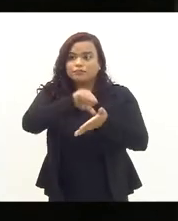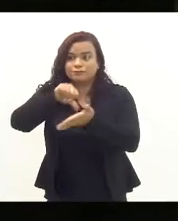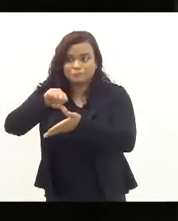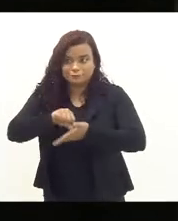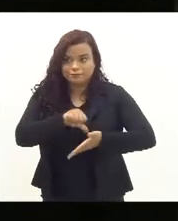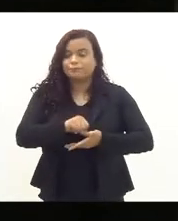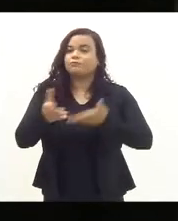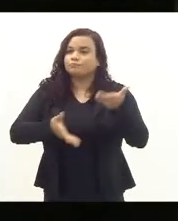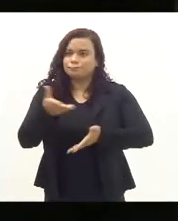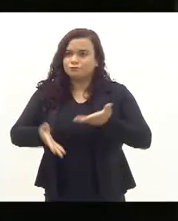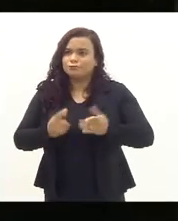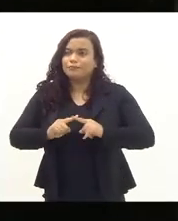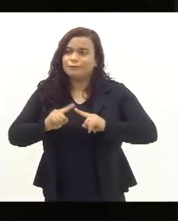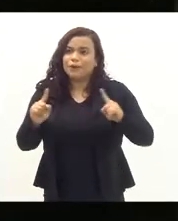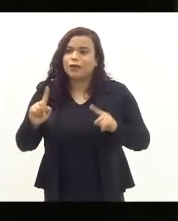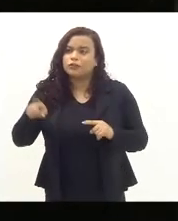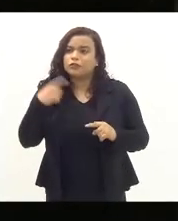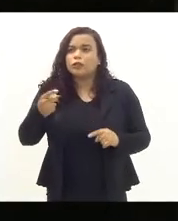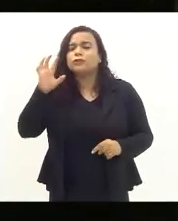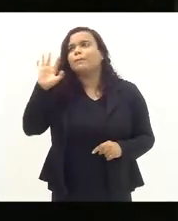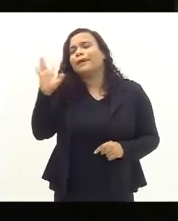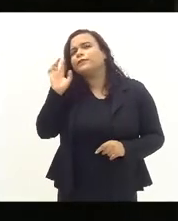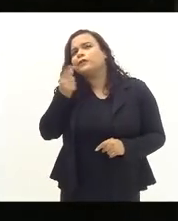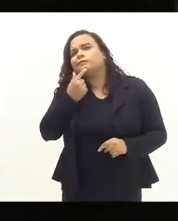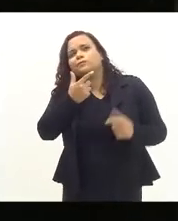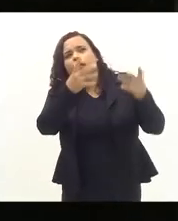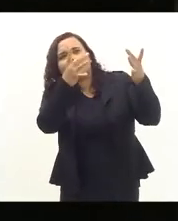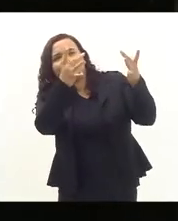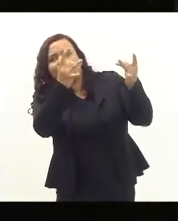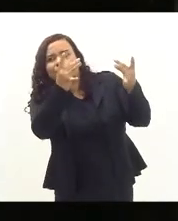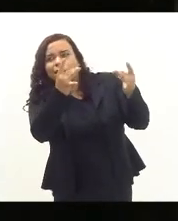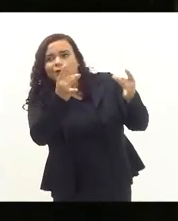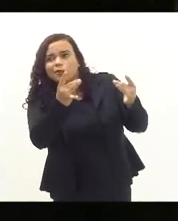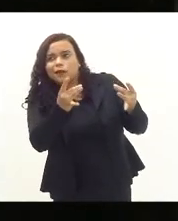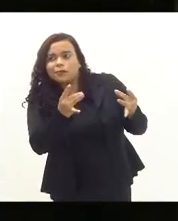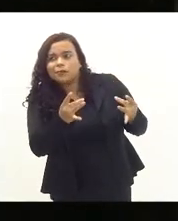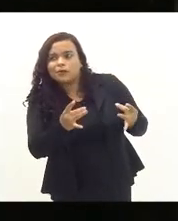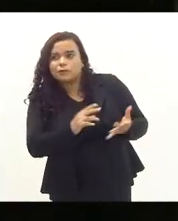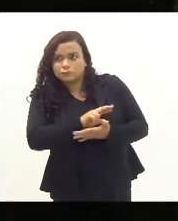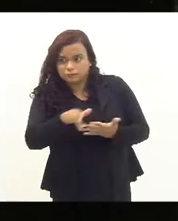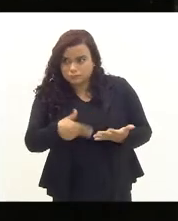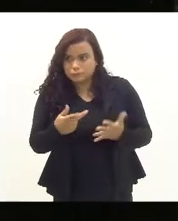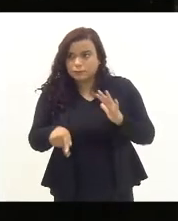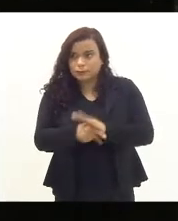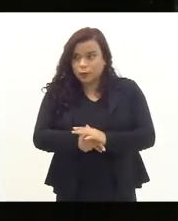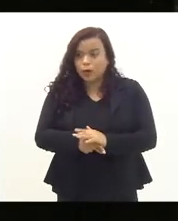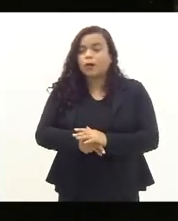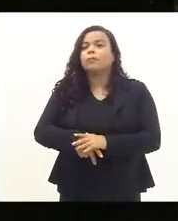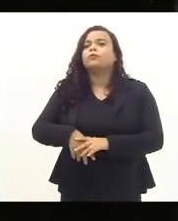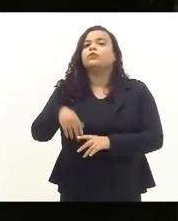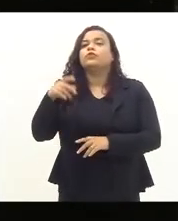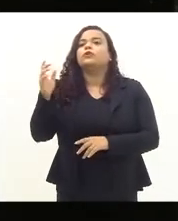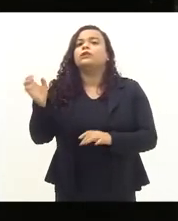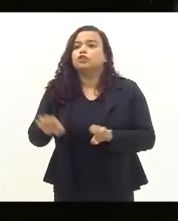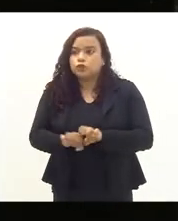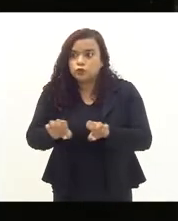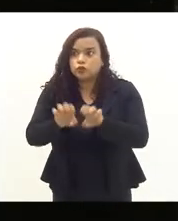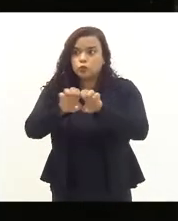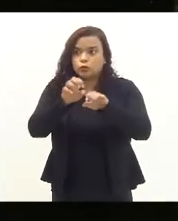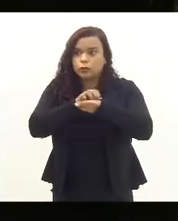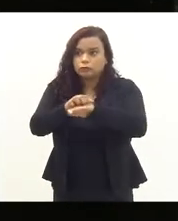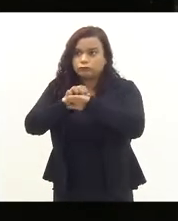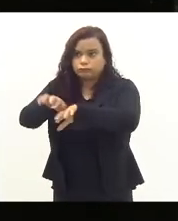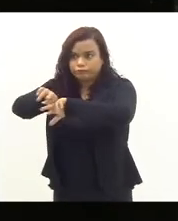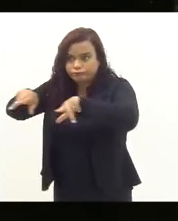mas quando a gente vai para o detalhamento do estado da infraestrutura das atuais